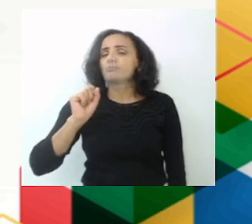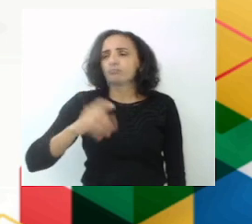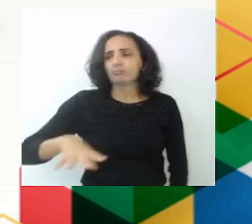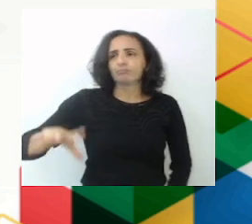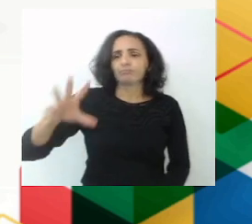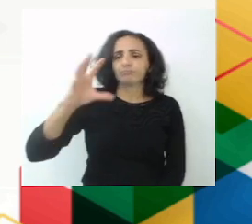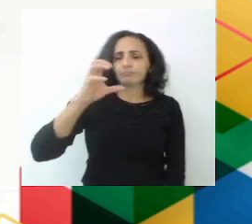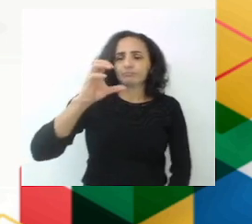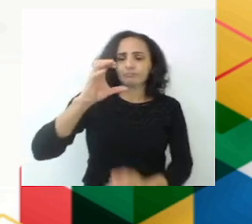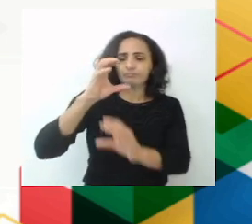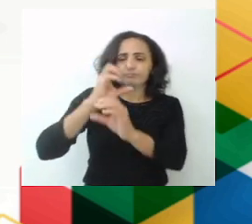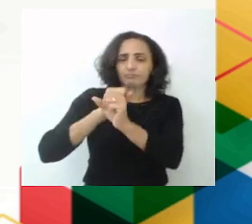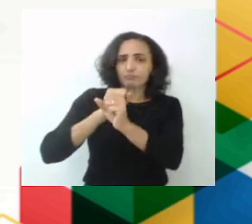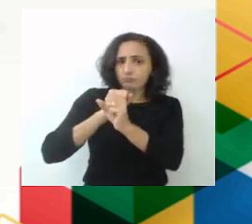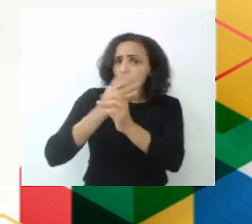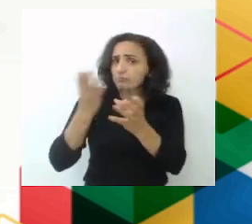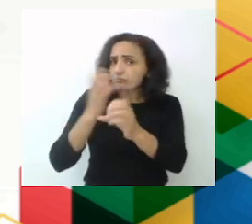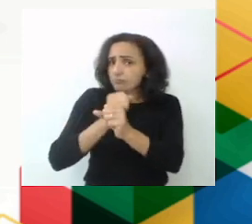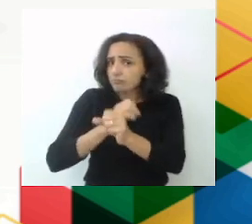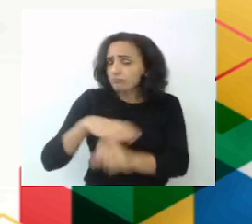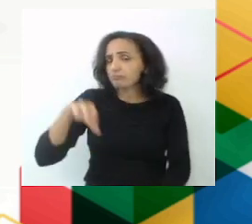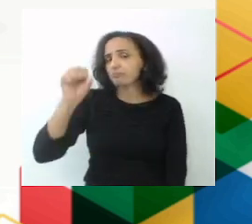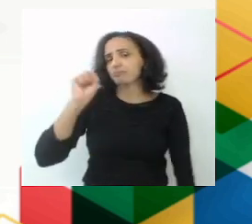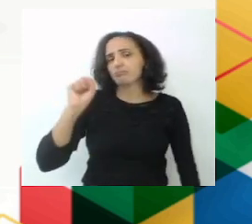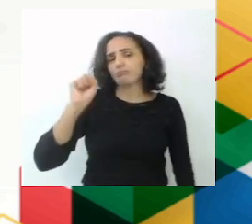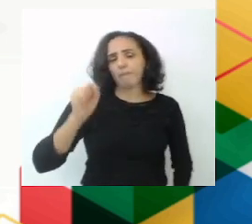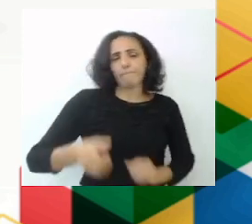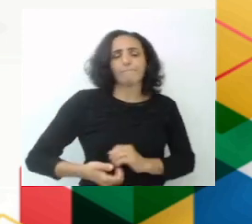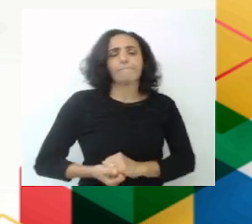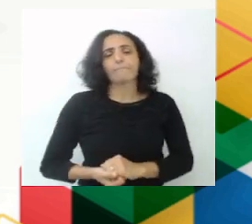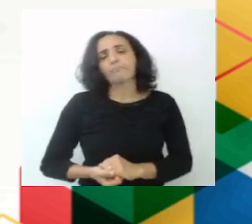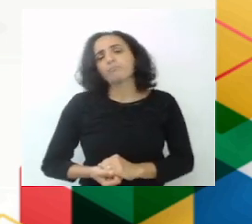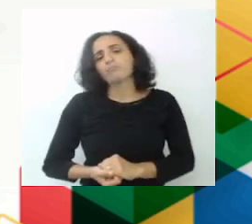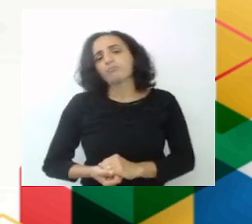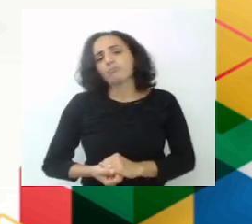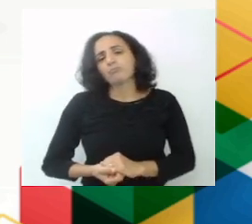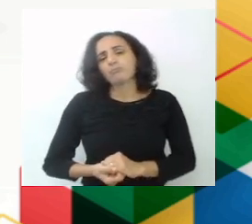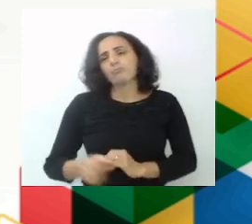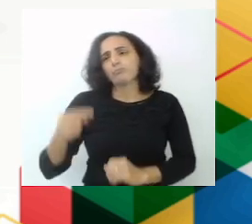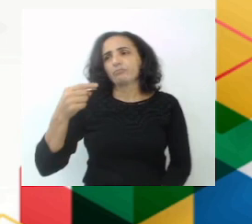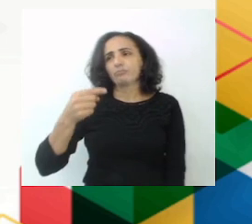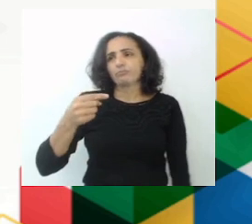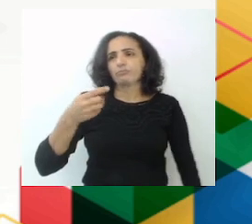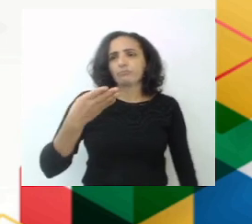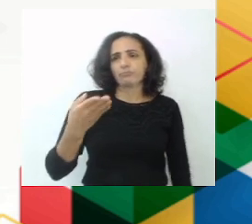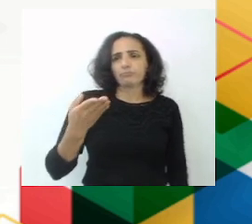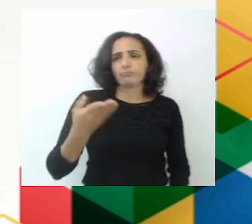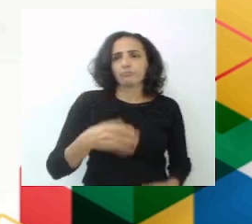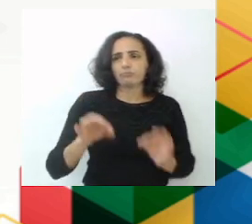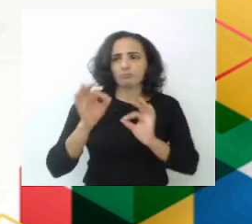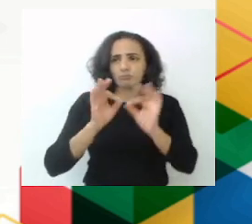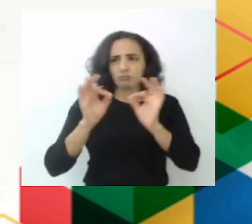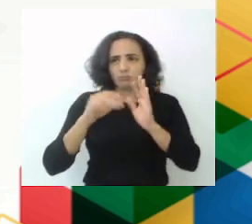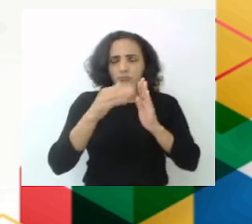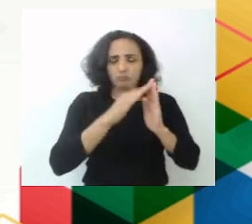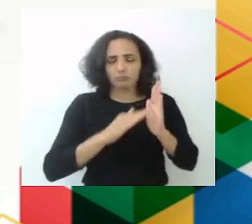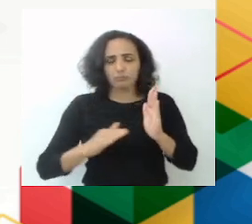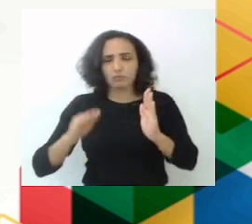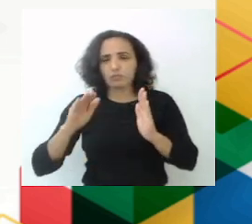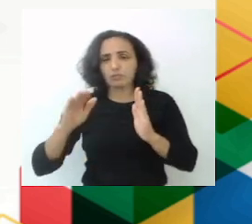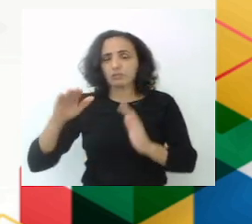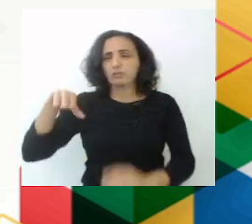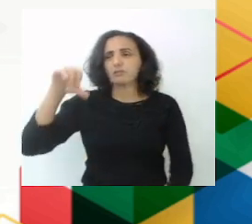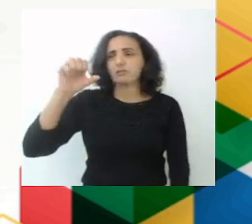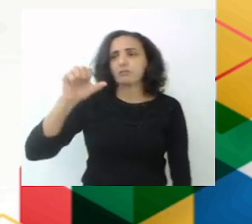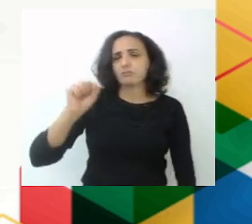achou o valor correspondente ao x, menos 3. O valor correspondente de x menos 3 é 8,